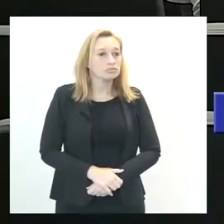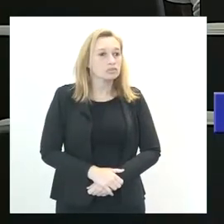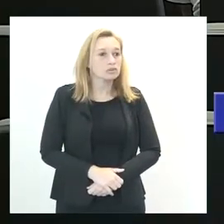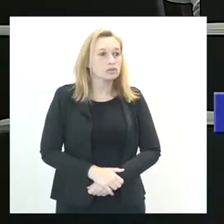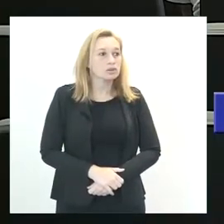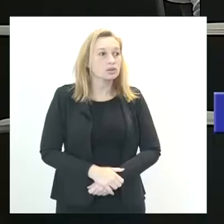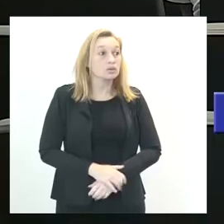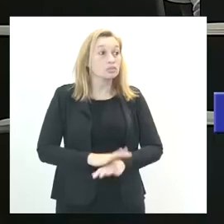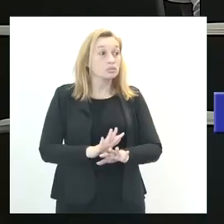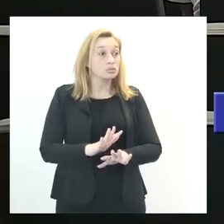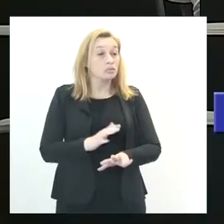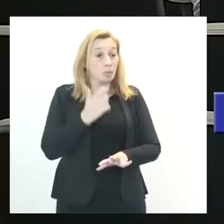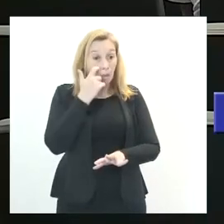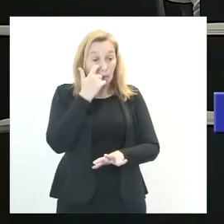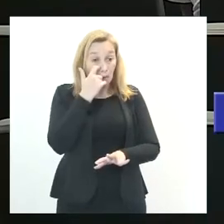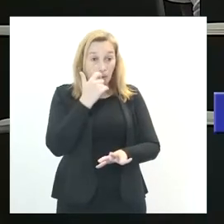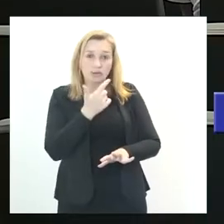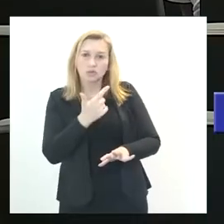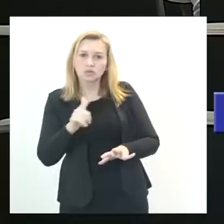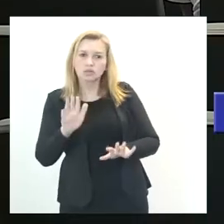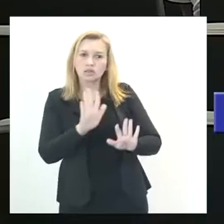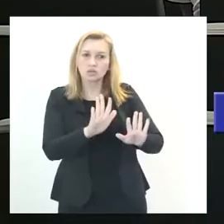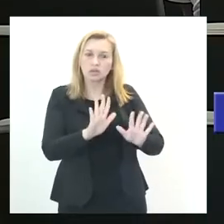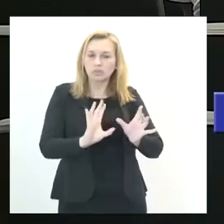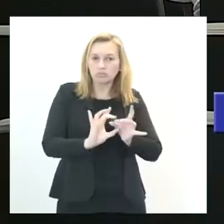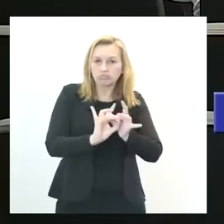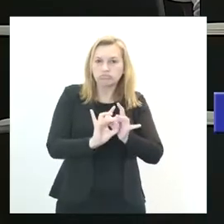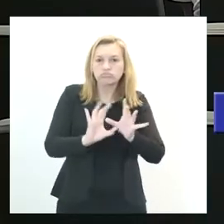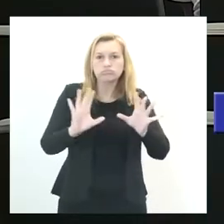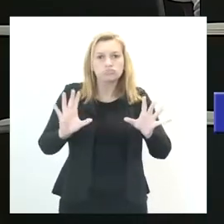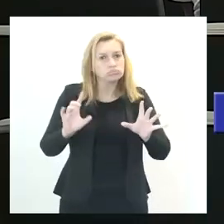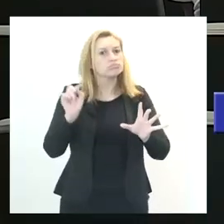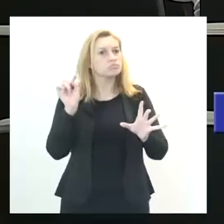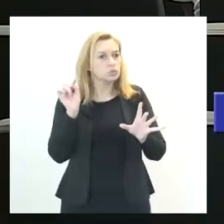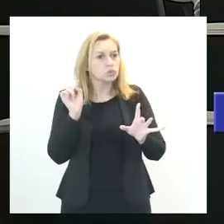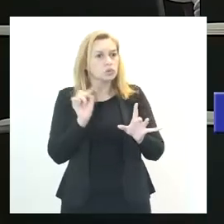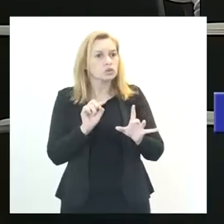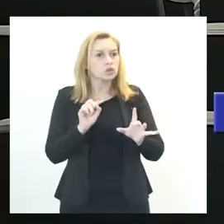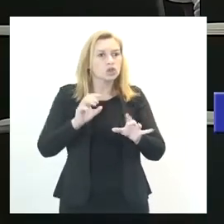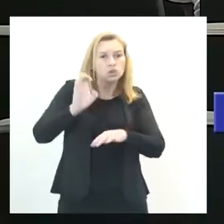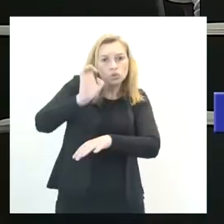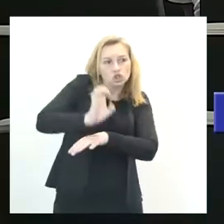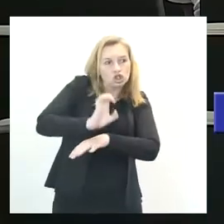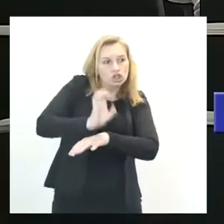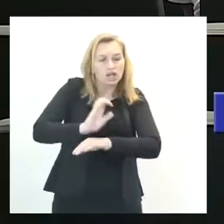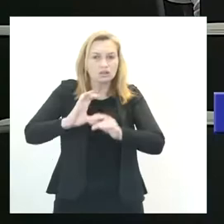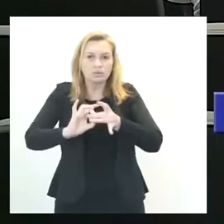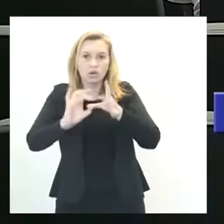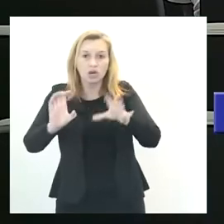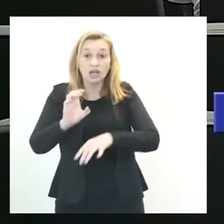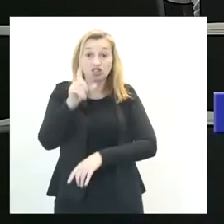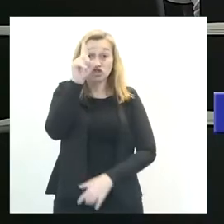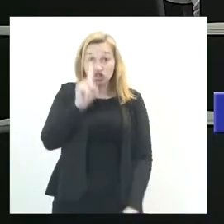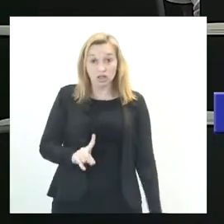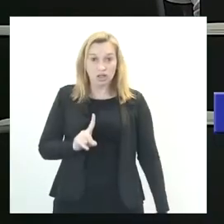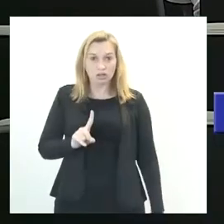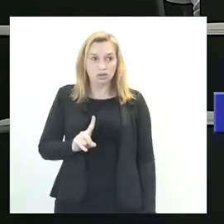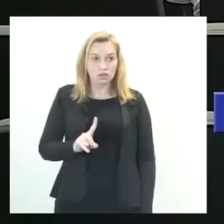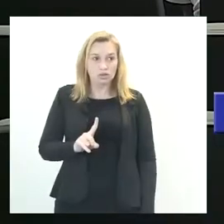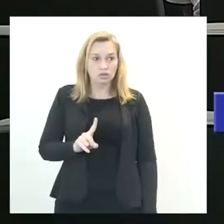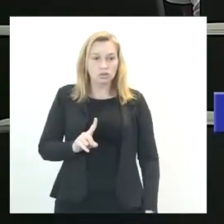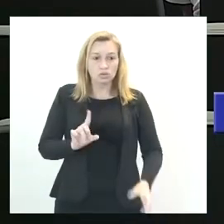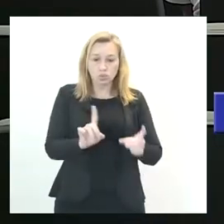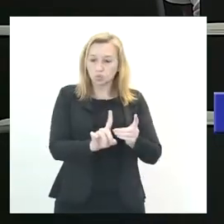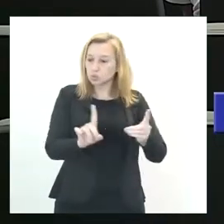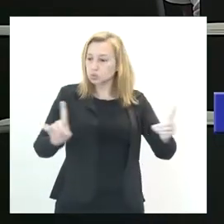tem a não ser na questão democrática e na questão do Estado democrático de direito não se